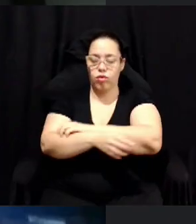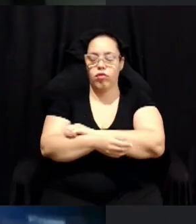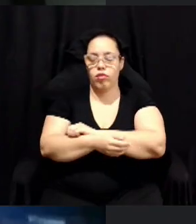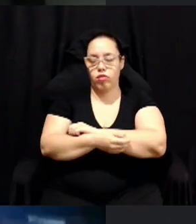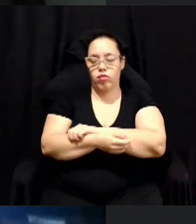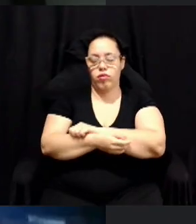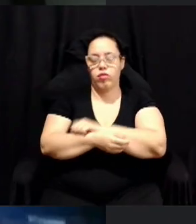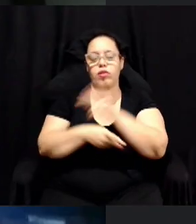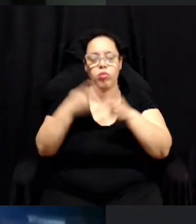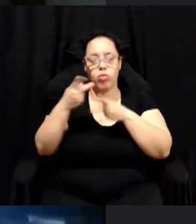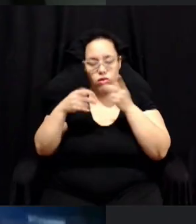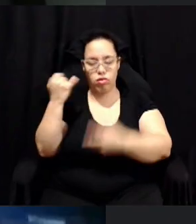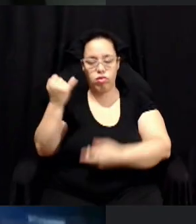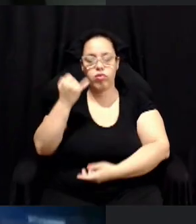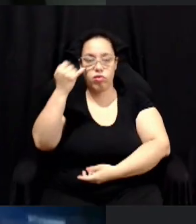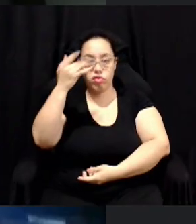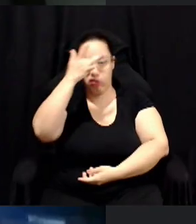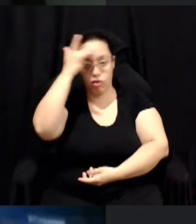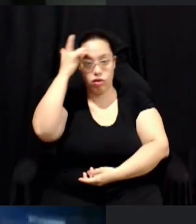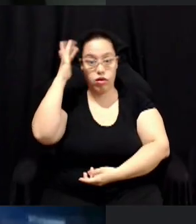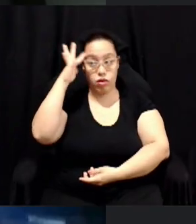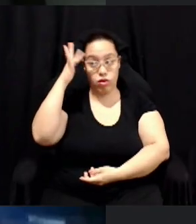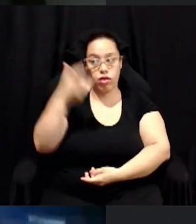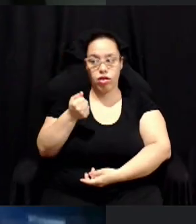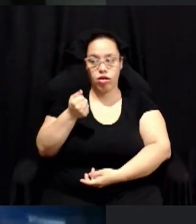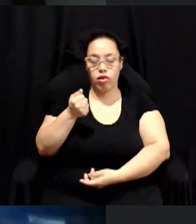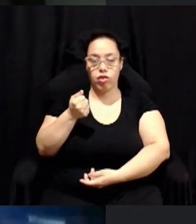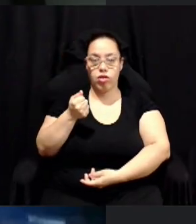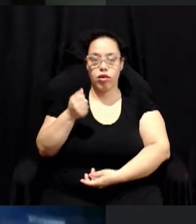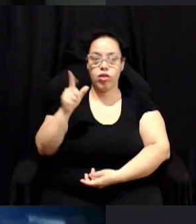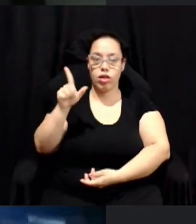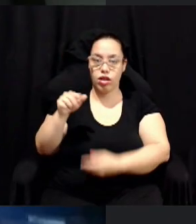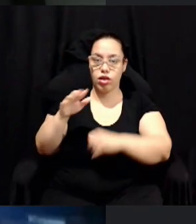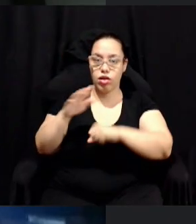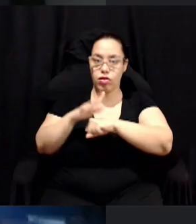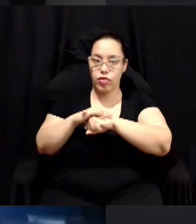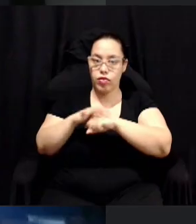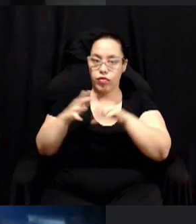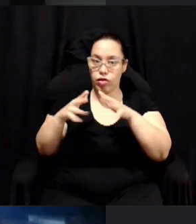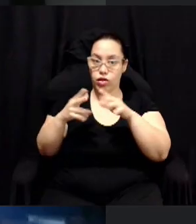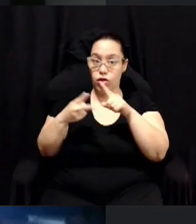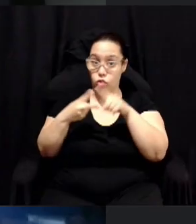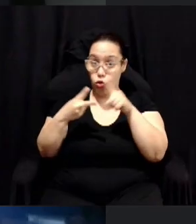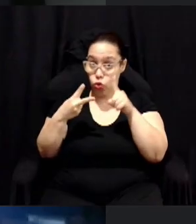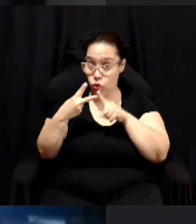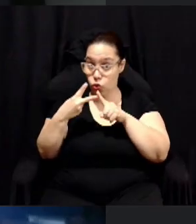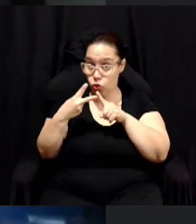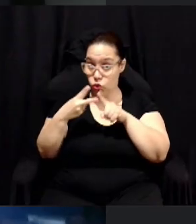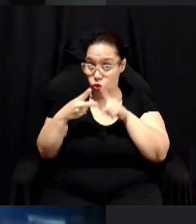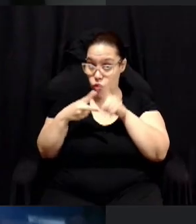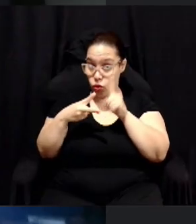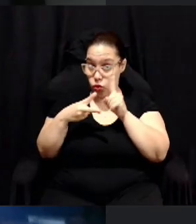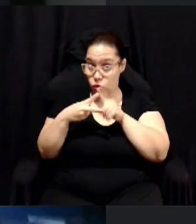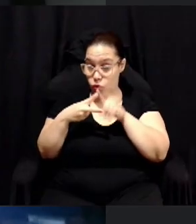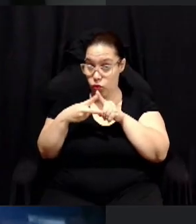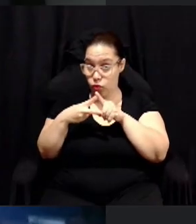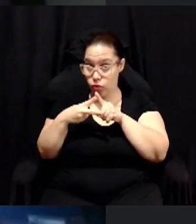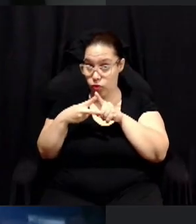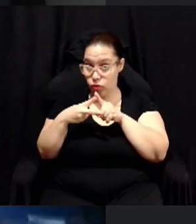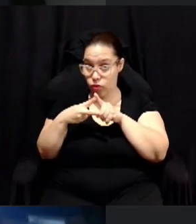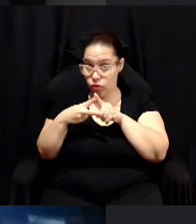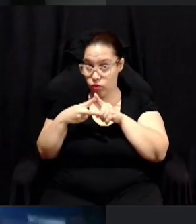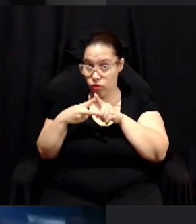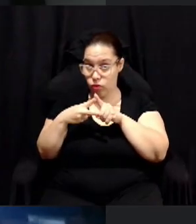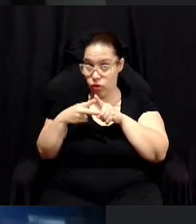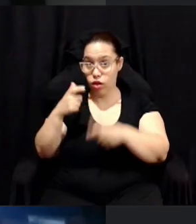também, para as pessoas terem consciência, é que o Parkinson pode ter duas formas clássicas, né? A rígida cinética, que é o meu